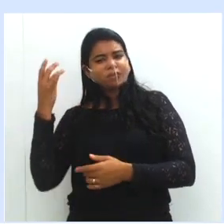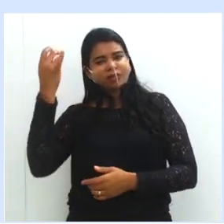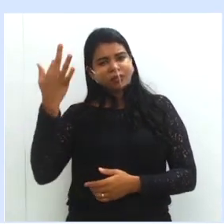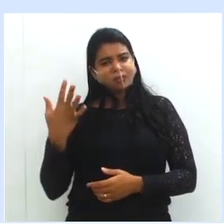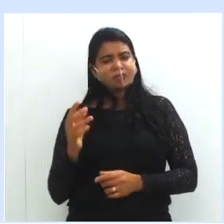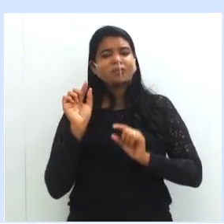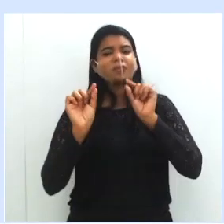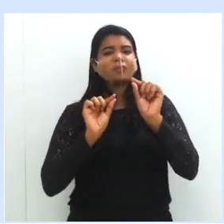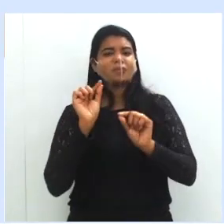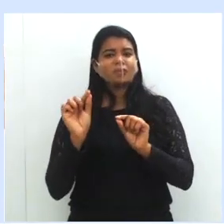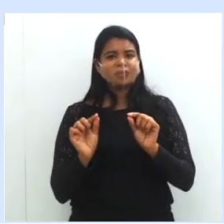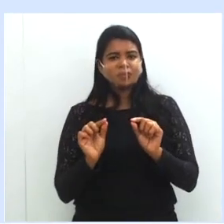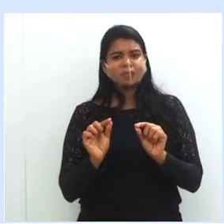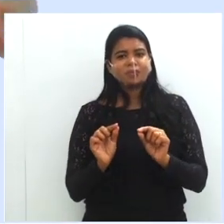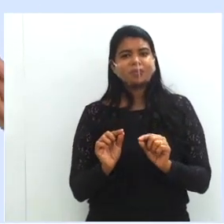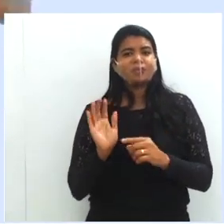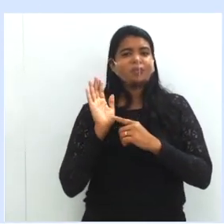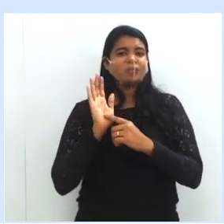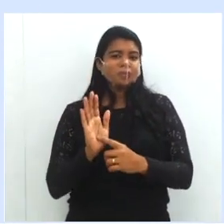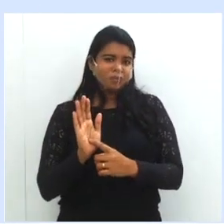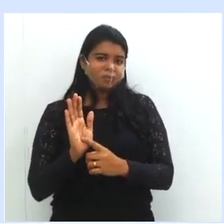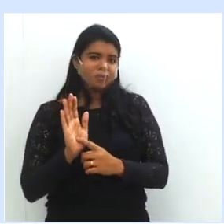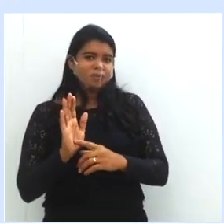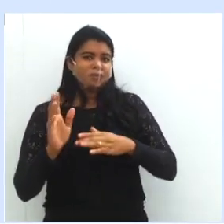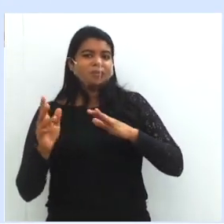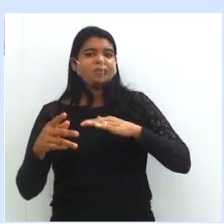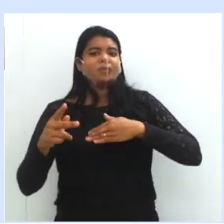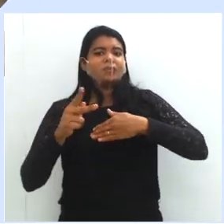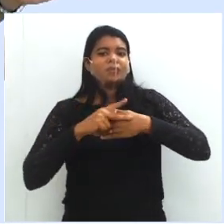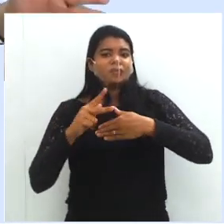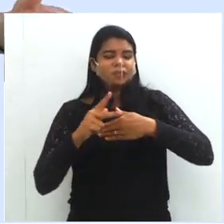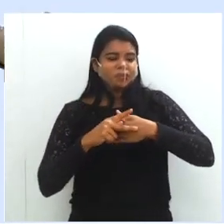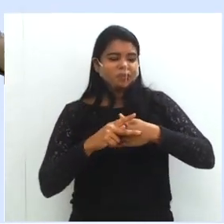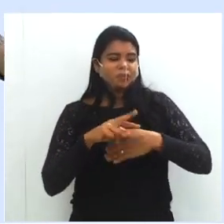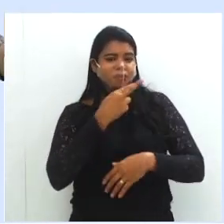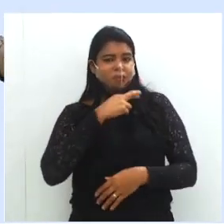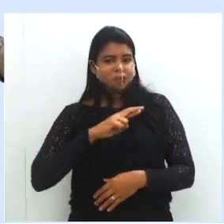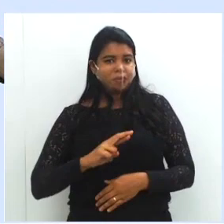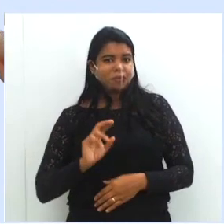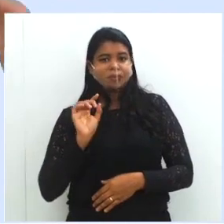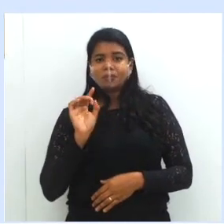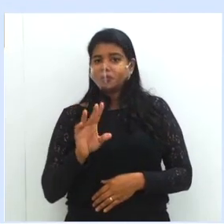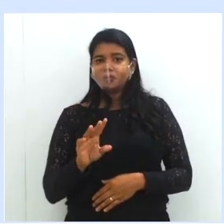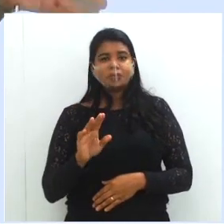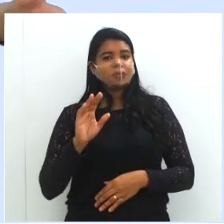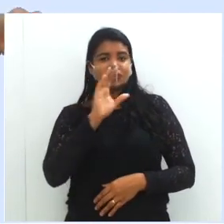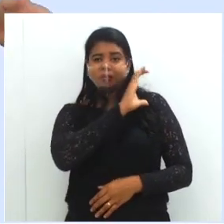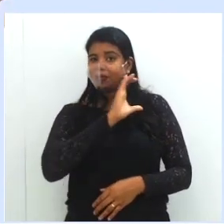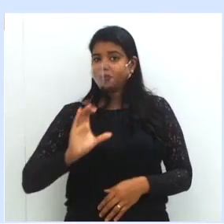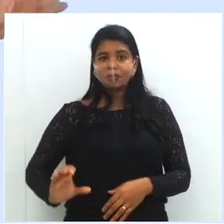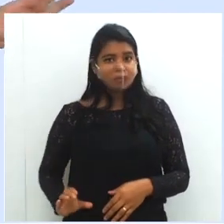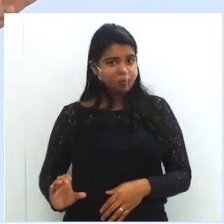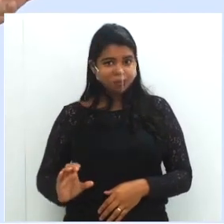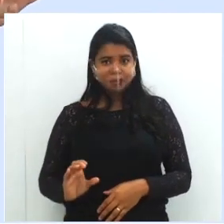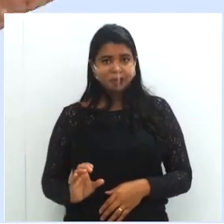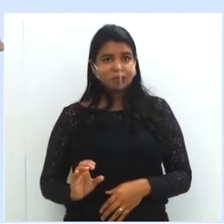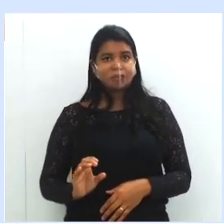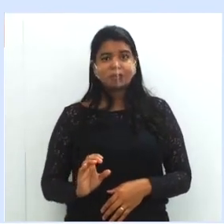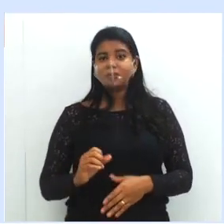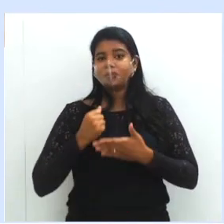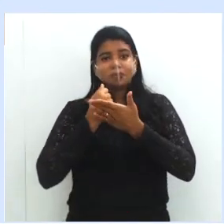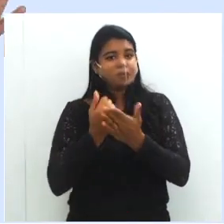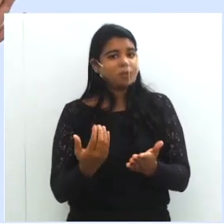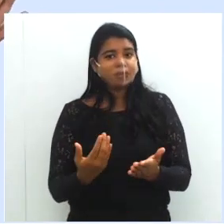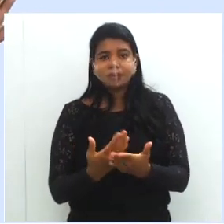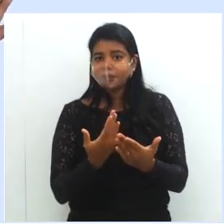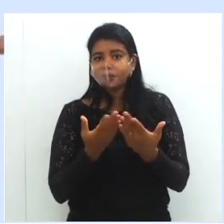o seguinte, que o papel da religião só era uma religião voltada cristocêntrica, só ao Cristo, ou então filantrópica,